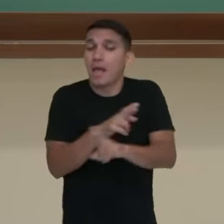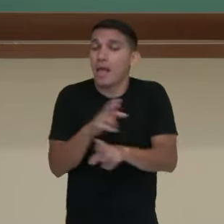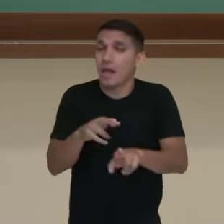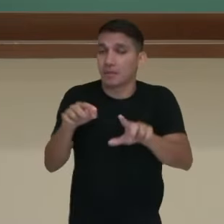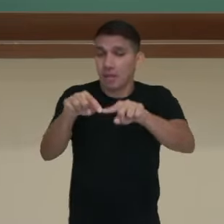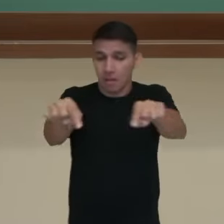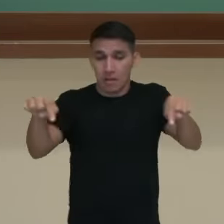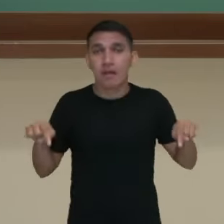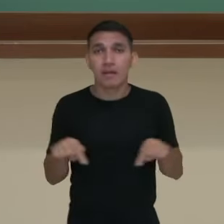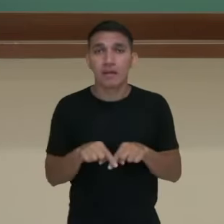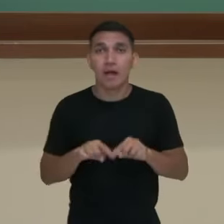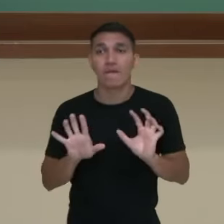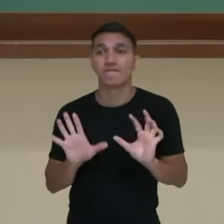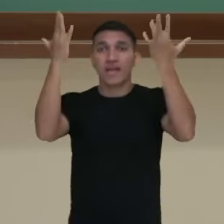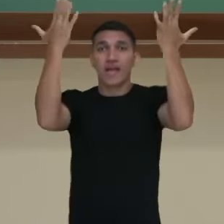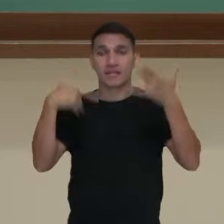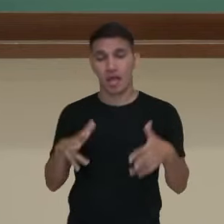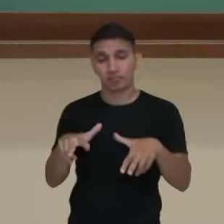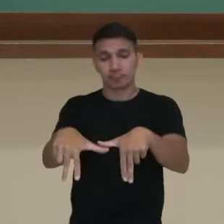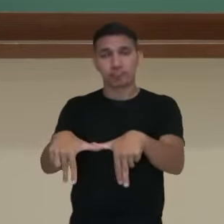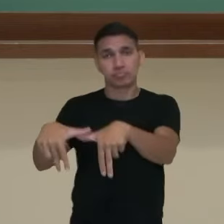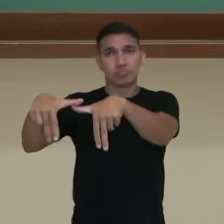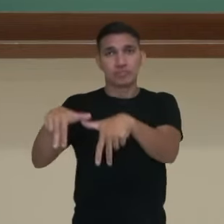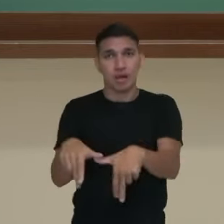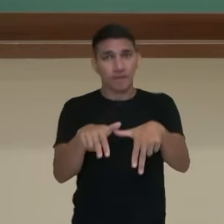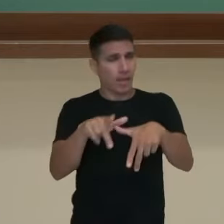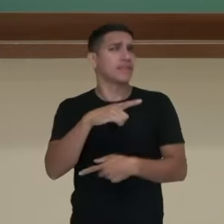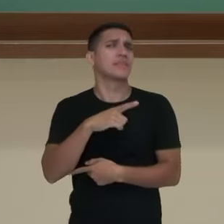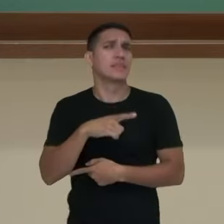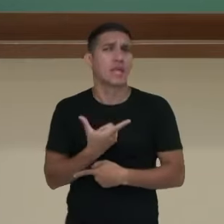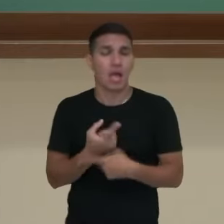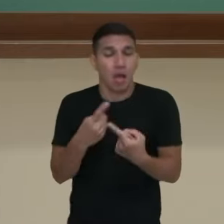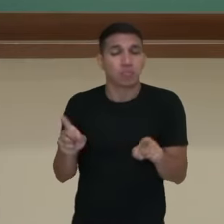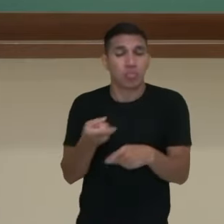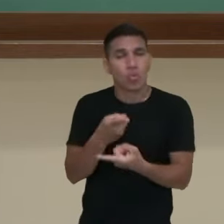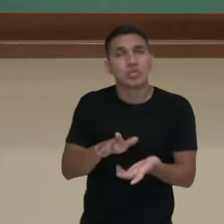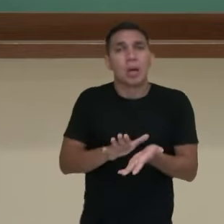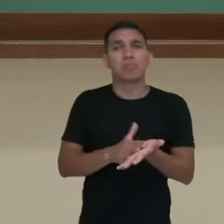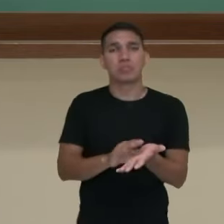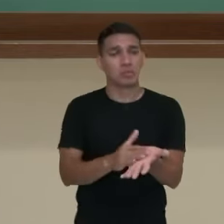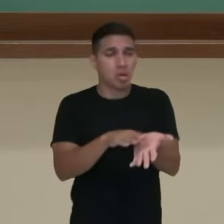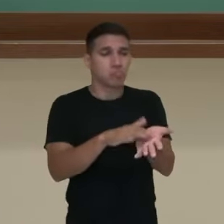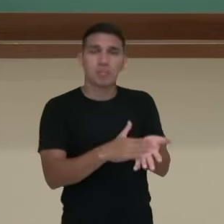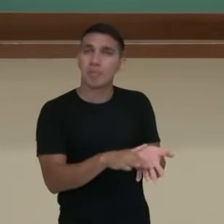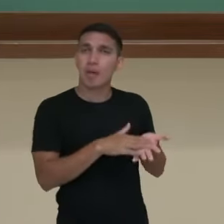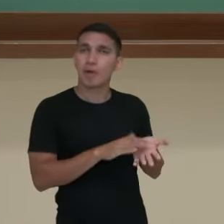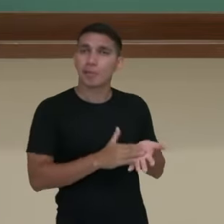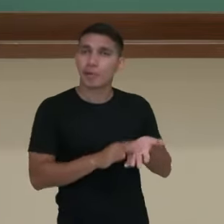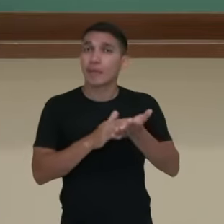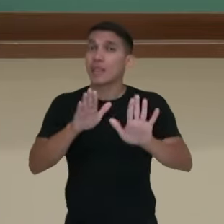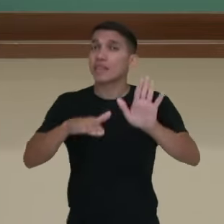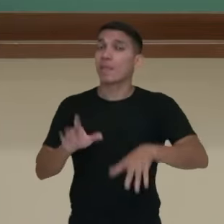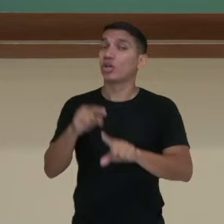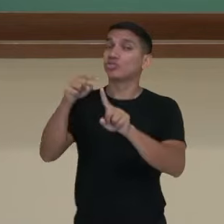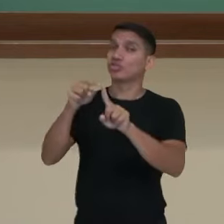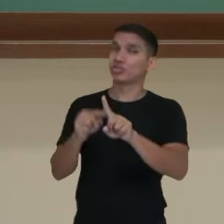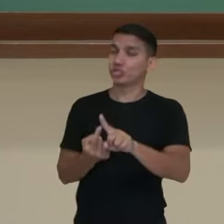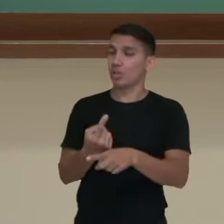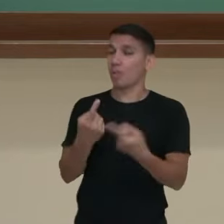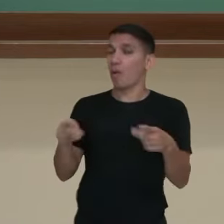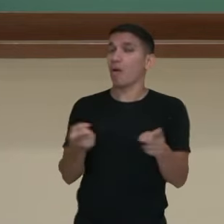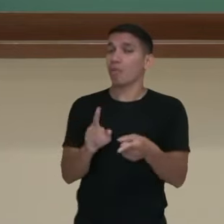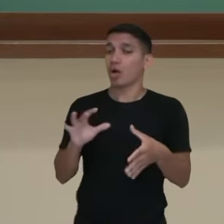das festas. Então, tem lá uma música, uma banda tocando, e conforme o tipo da música tocada, é